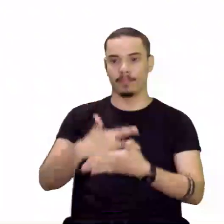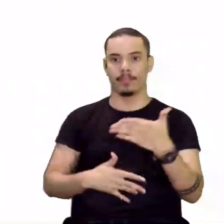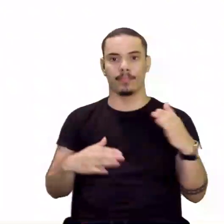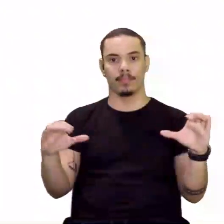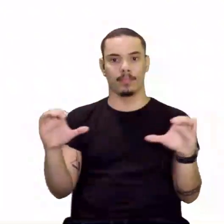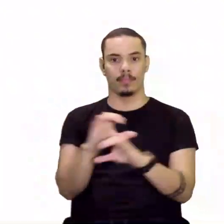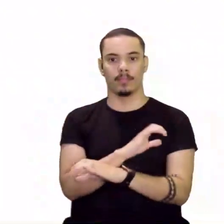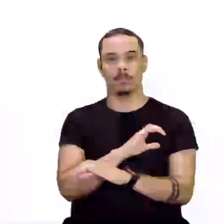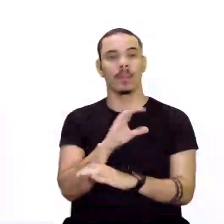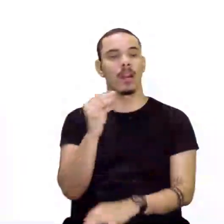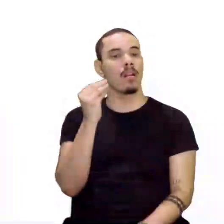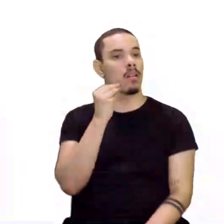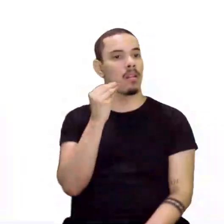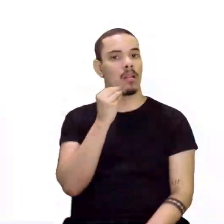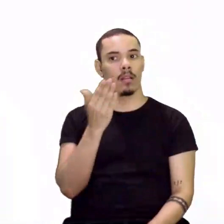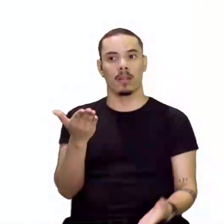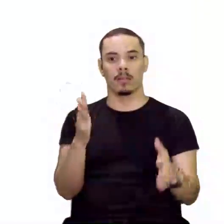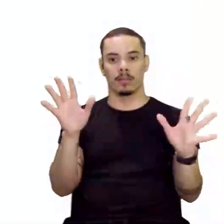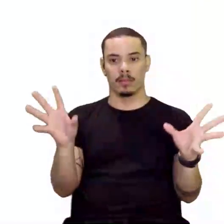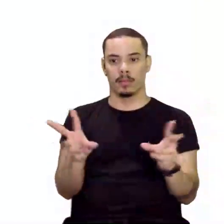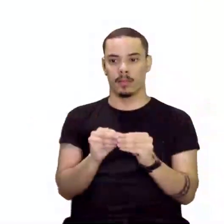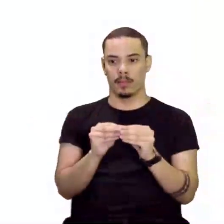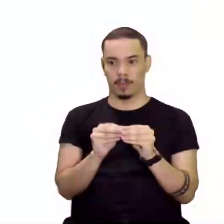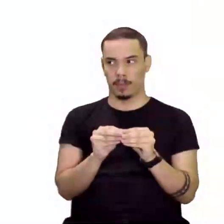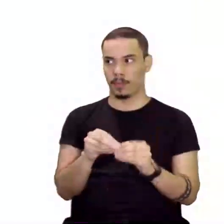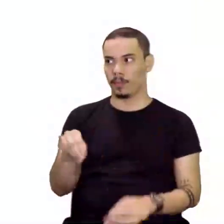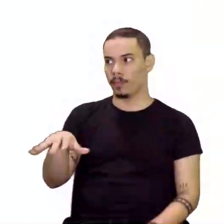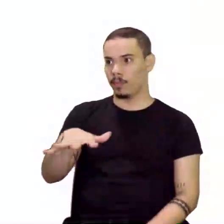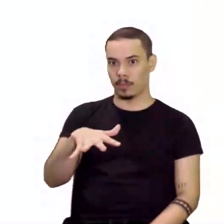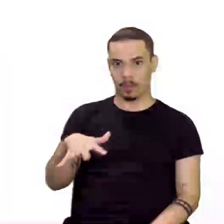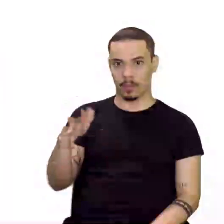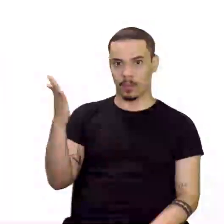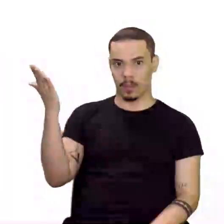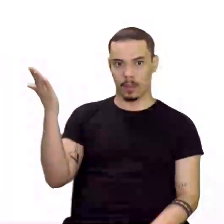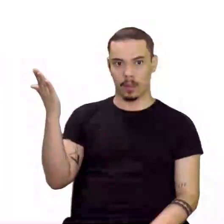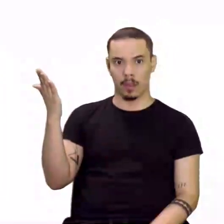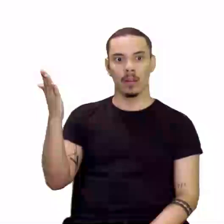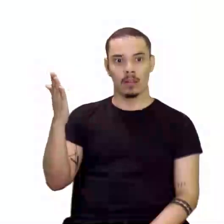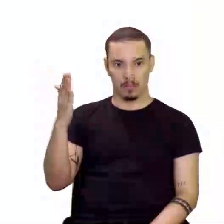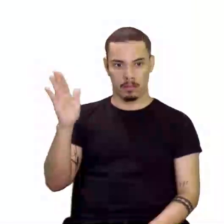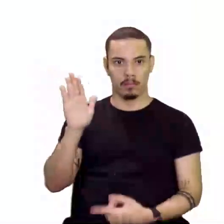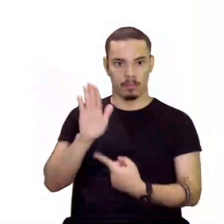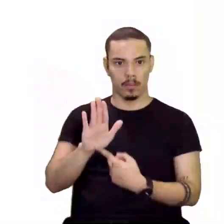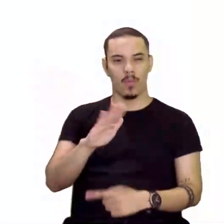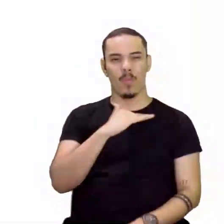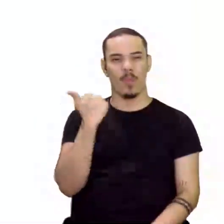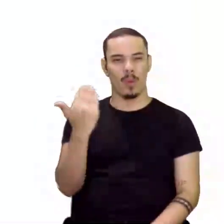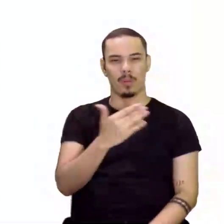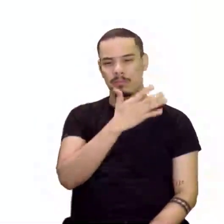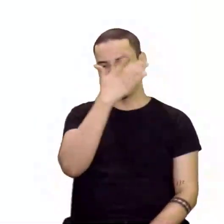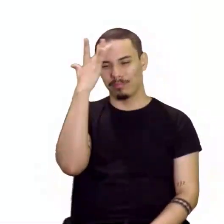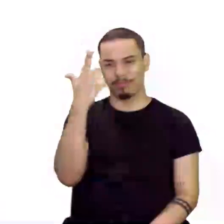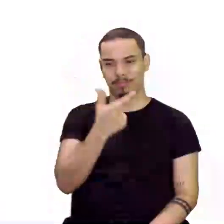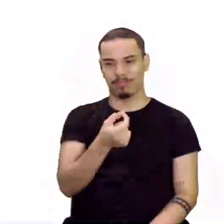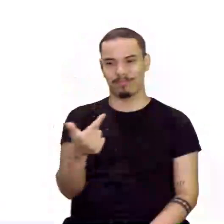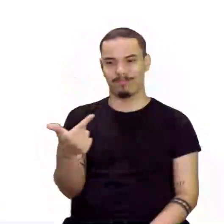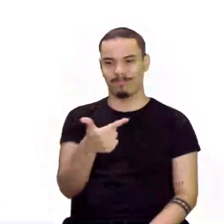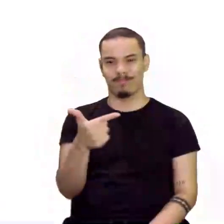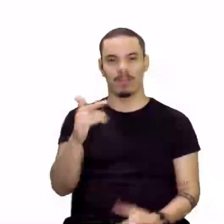claro, chegamos à conclusão, a área urbana aí, ó, esse ano morreu muita gente, 2022, provocado